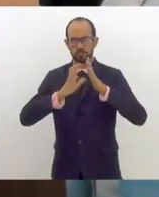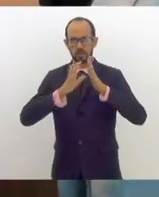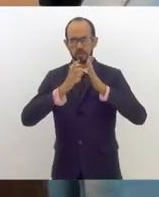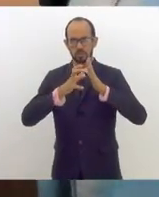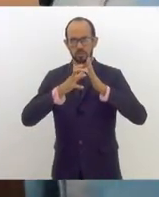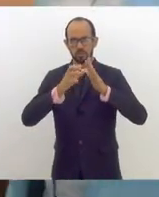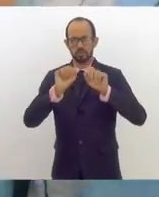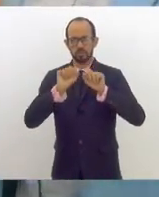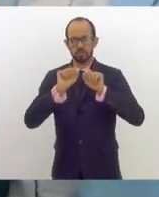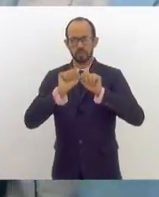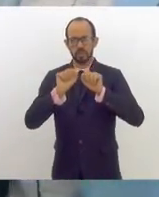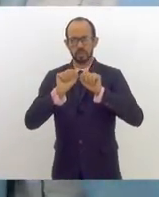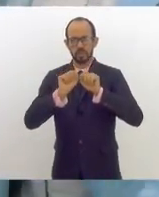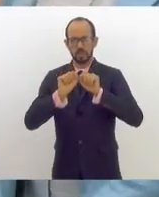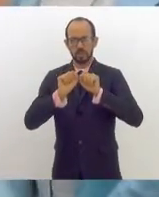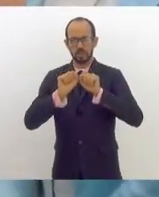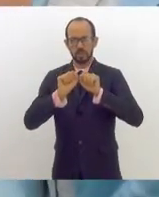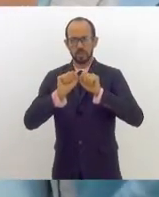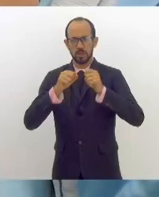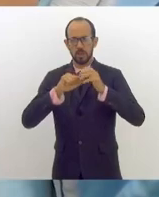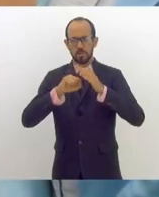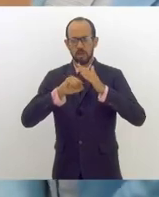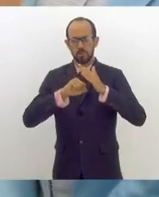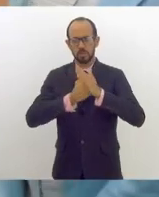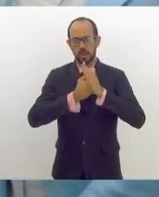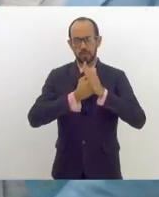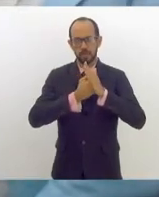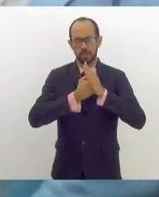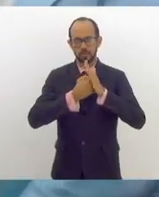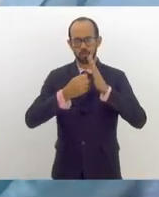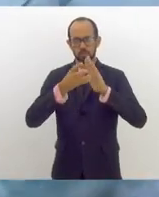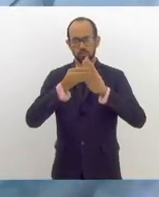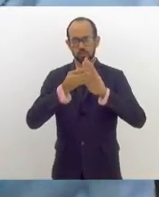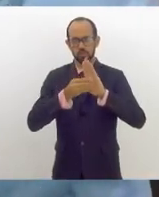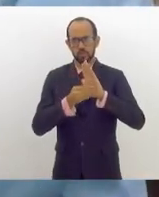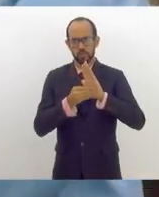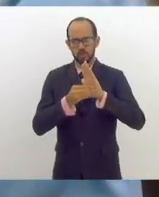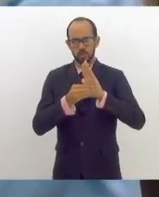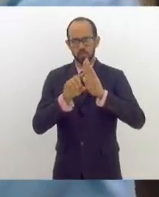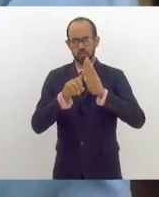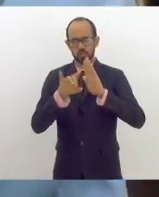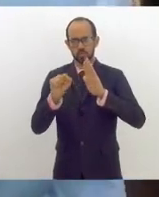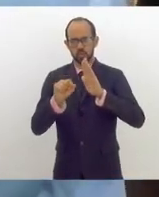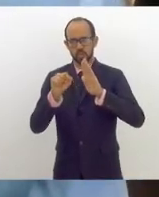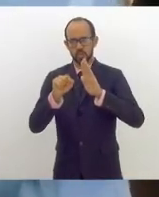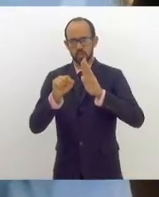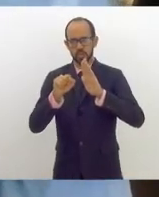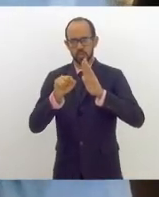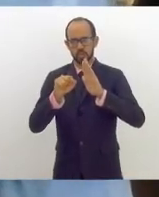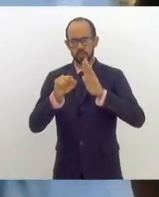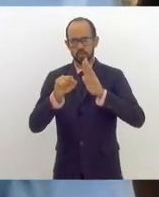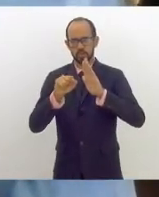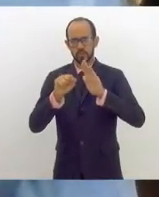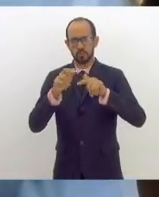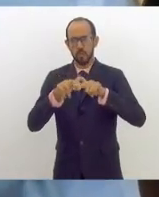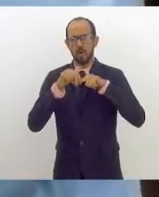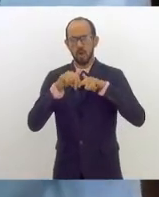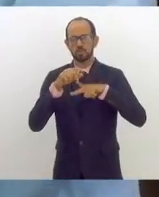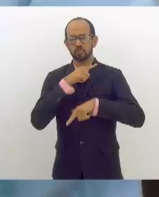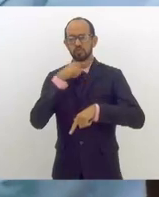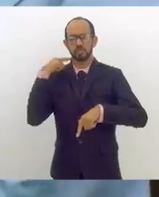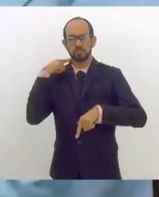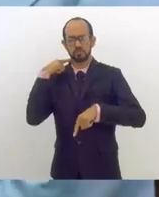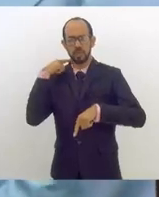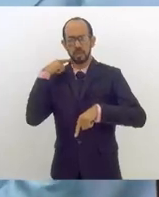fazer obstrução de pauta mediante o vencimento do prazo